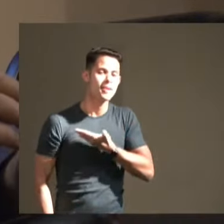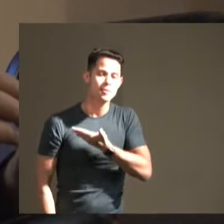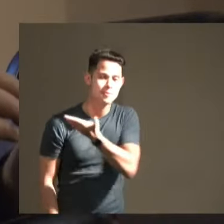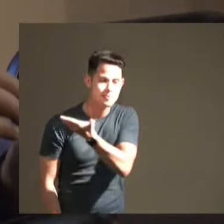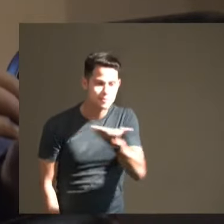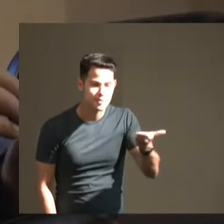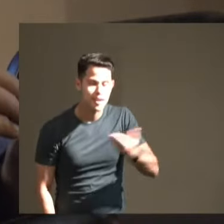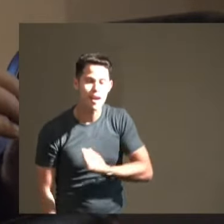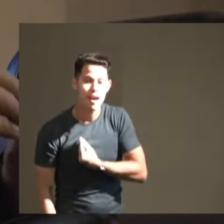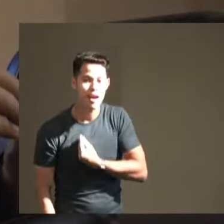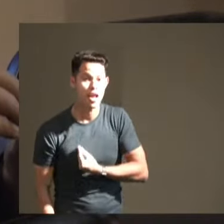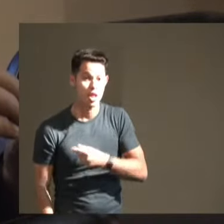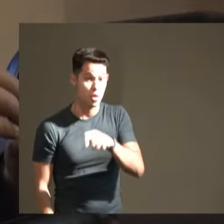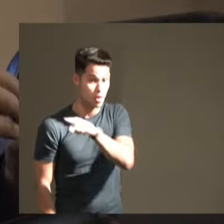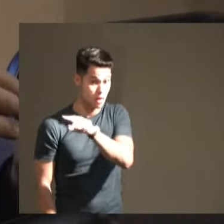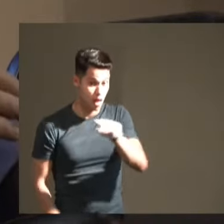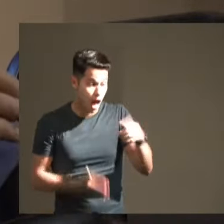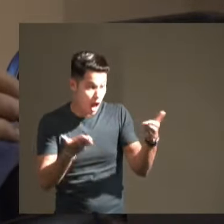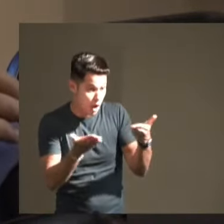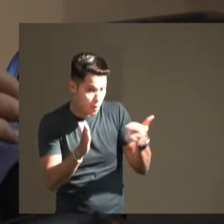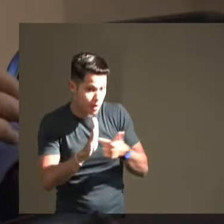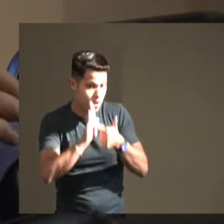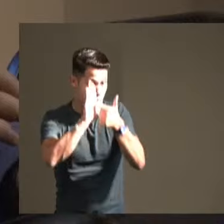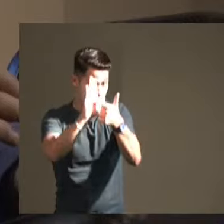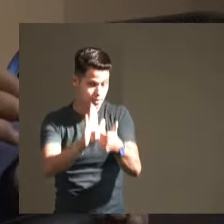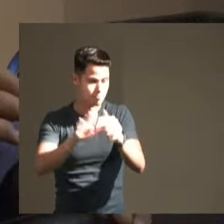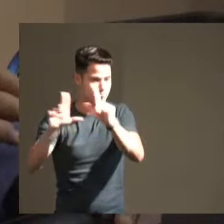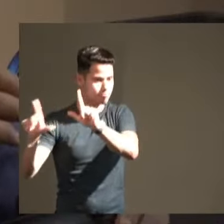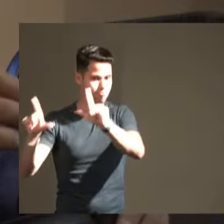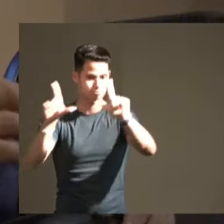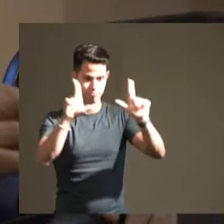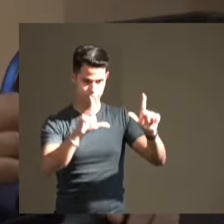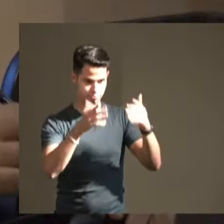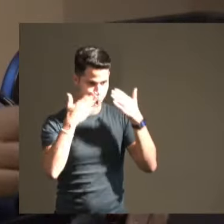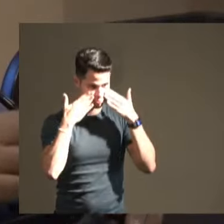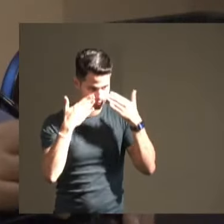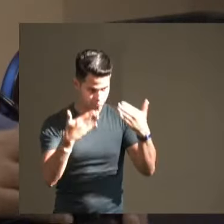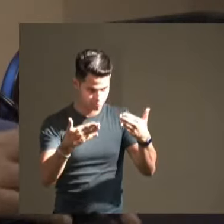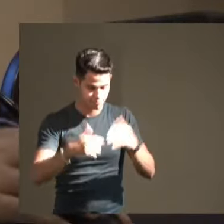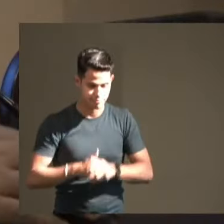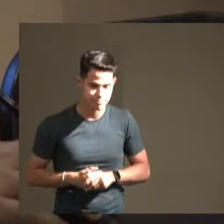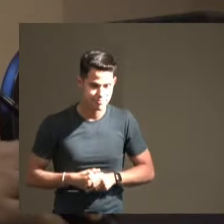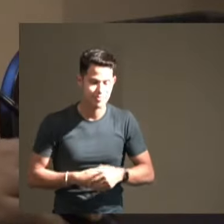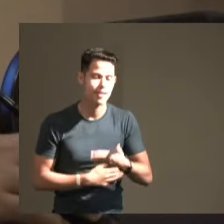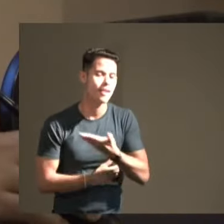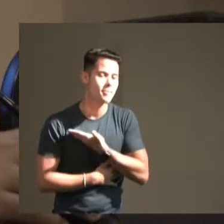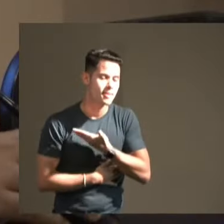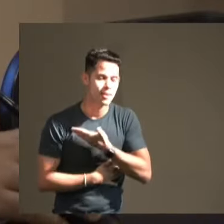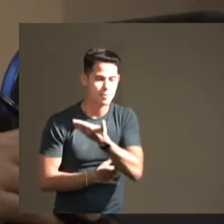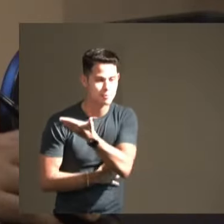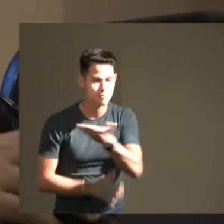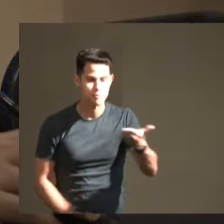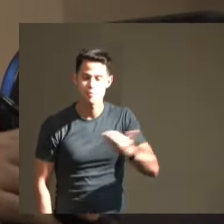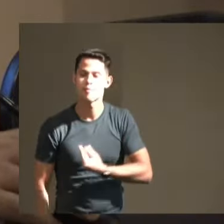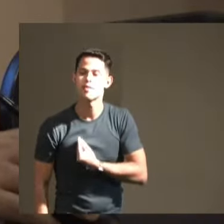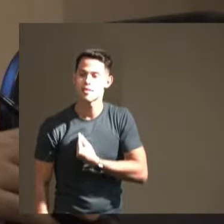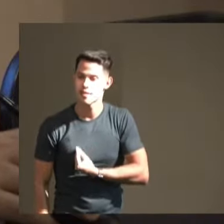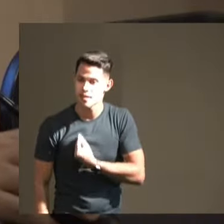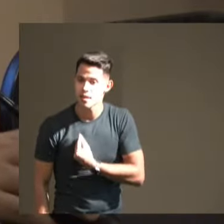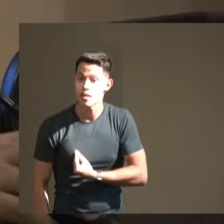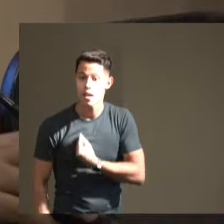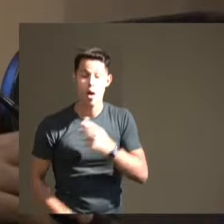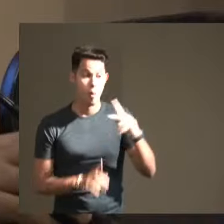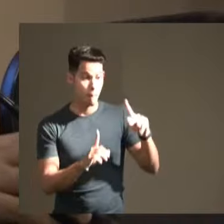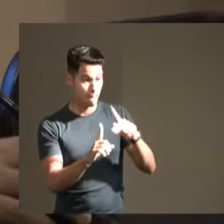aí prepara, põe agora a apresentação do PowerPoint, tá? Meus amigos e minhas amigas, O